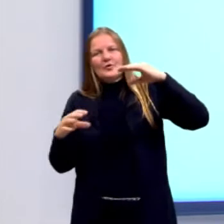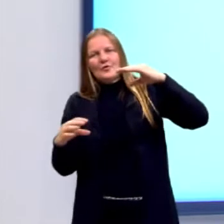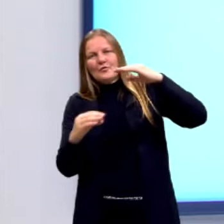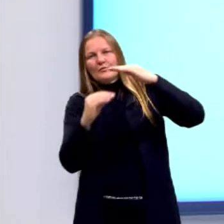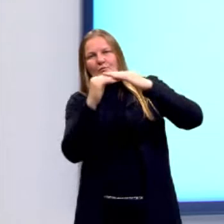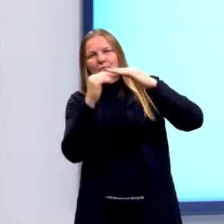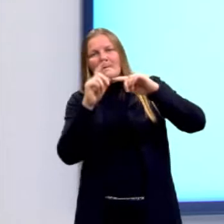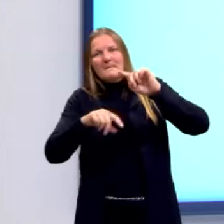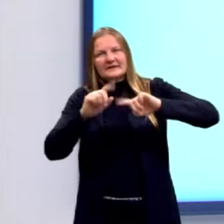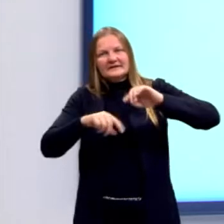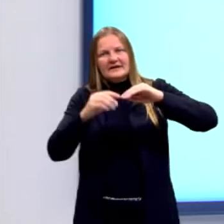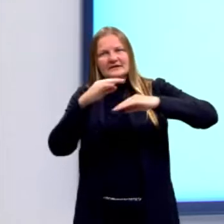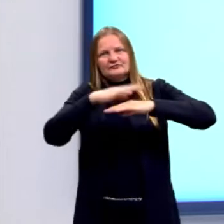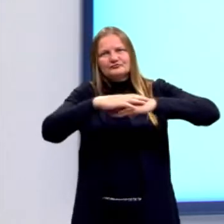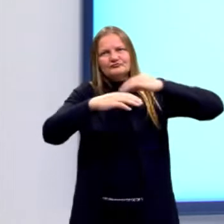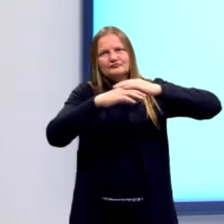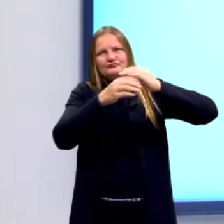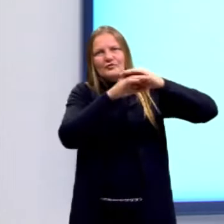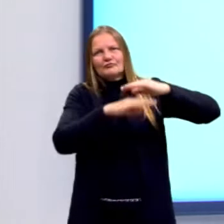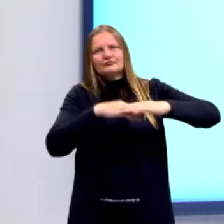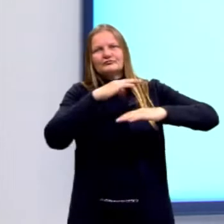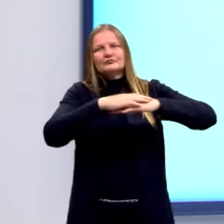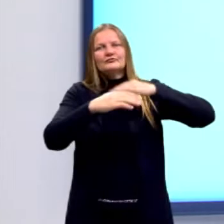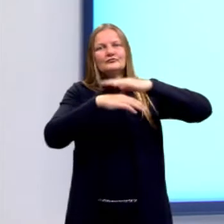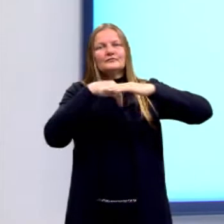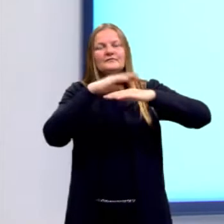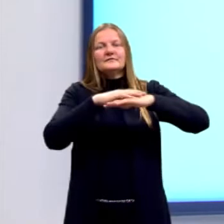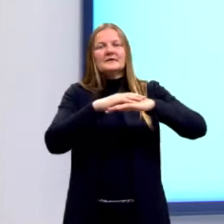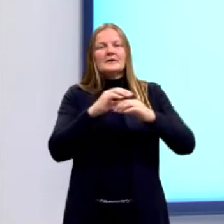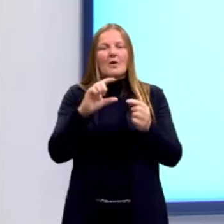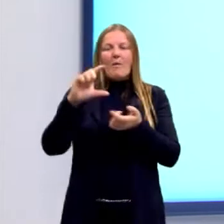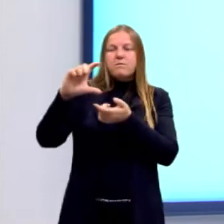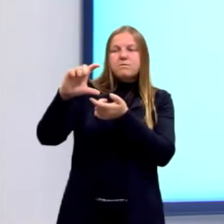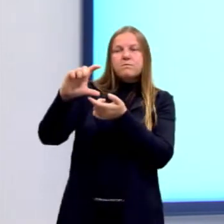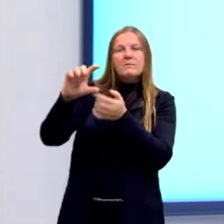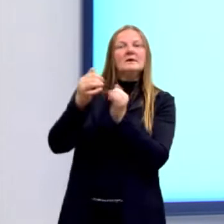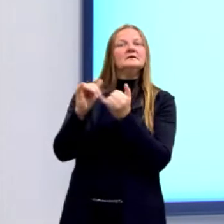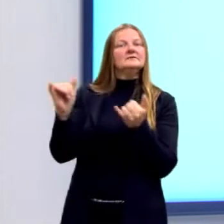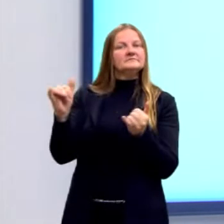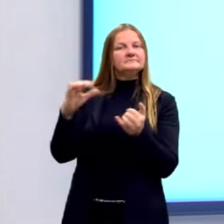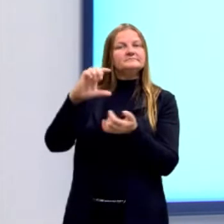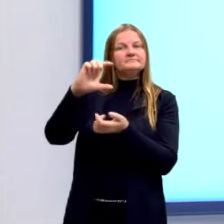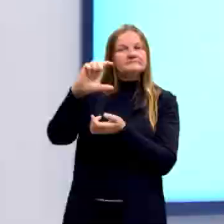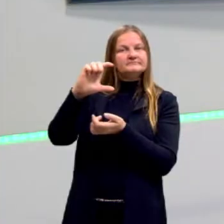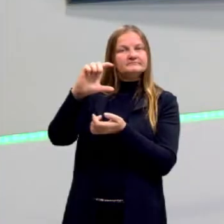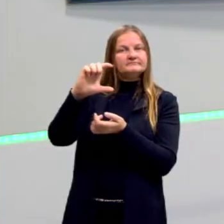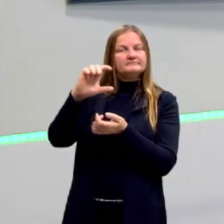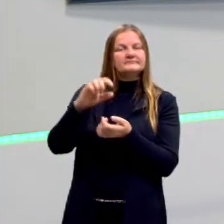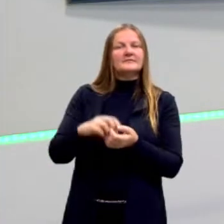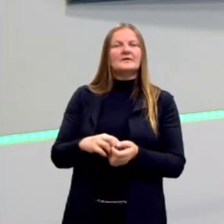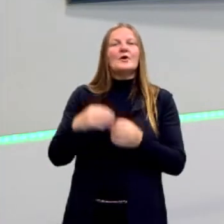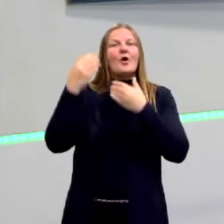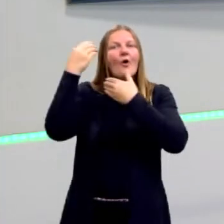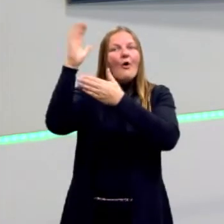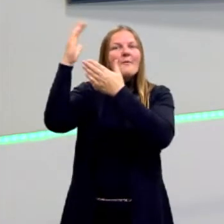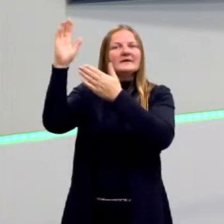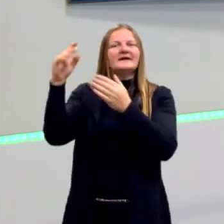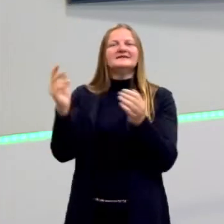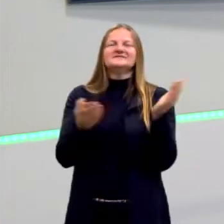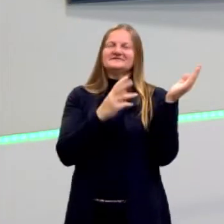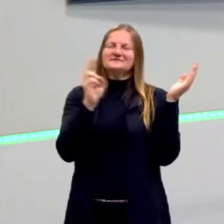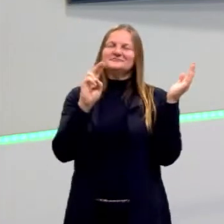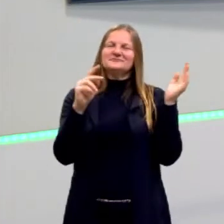células desses materiais né para construir então uma pilha elétrica né então em homenagem a volta